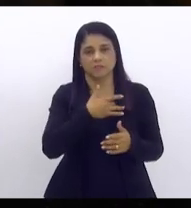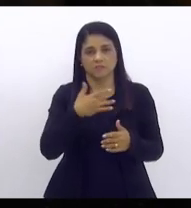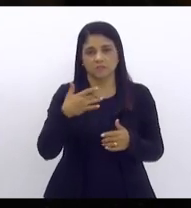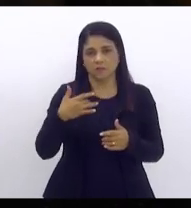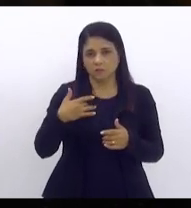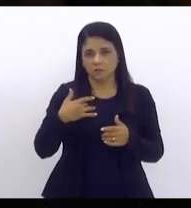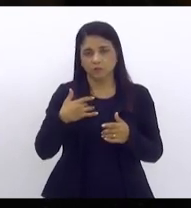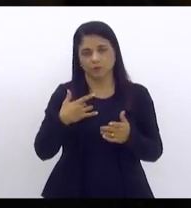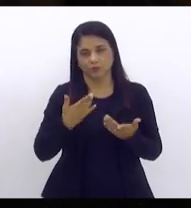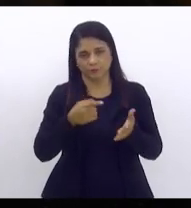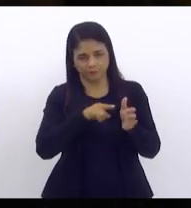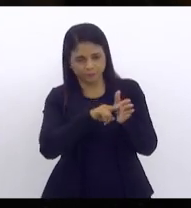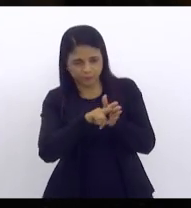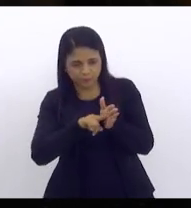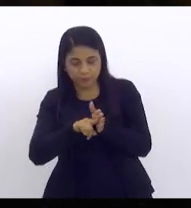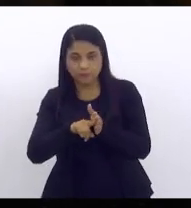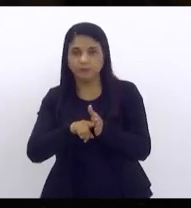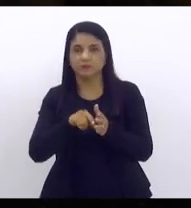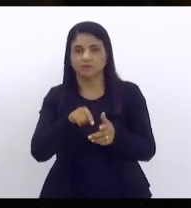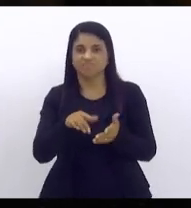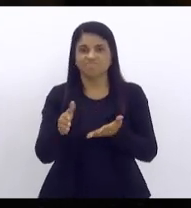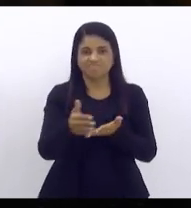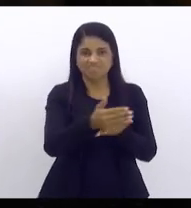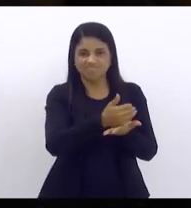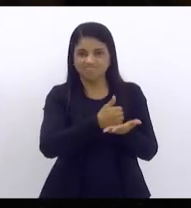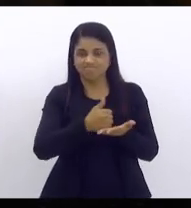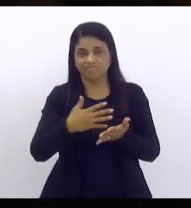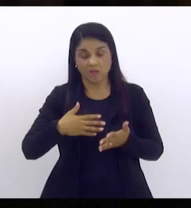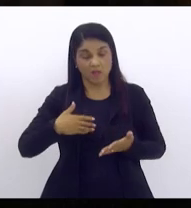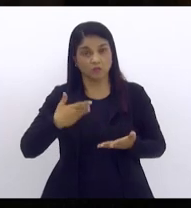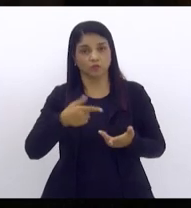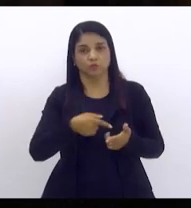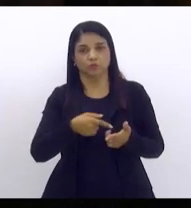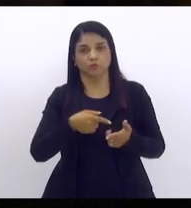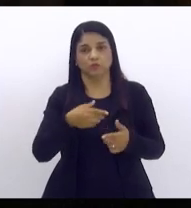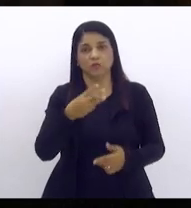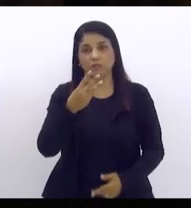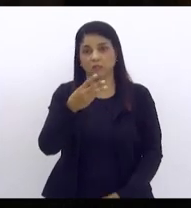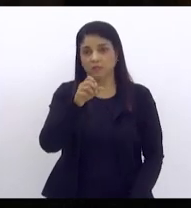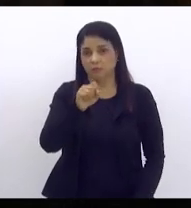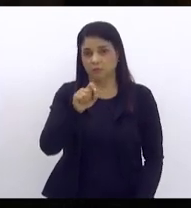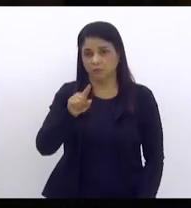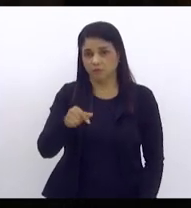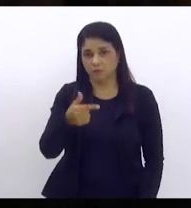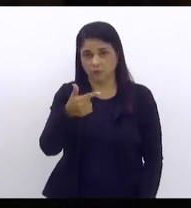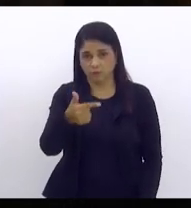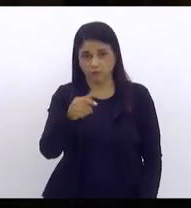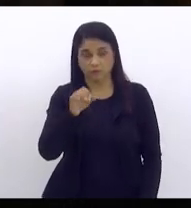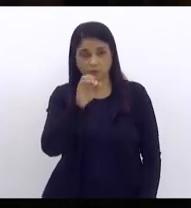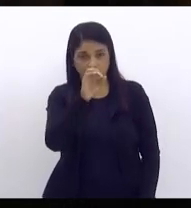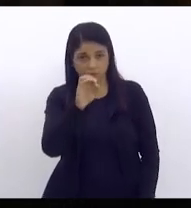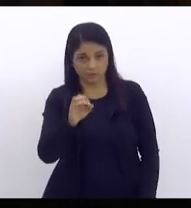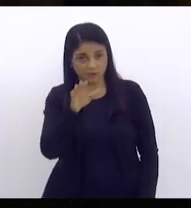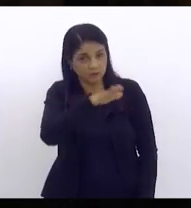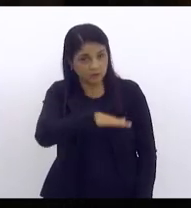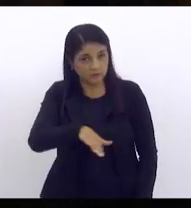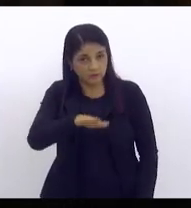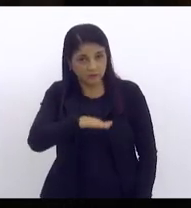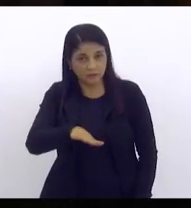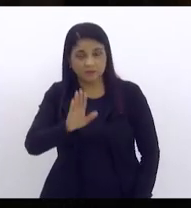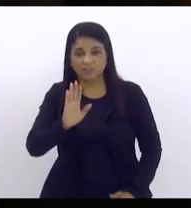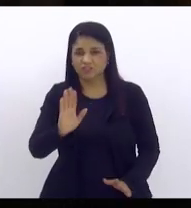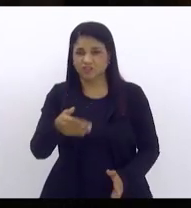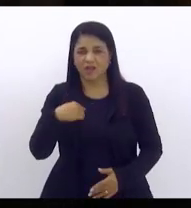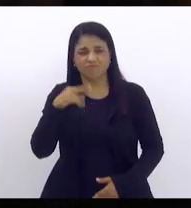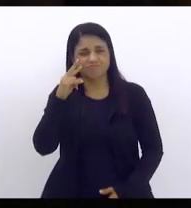sim, é escandaloso. Além disso, 38,2% das crianças já presenciaram